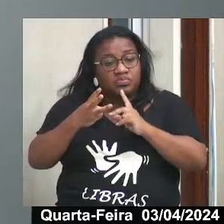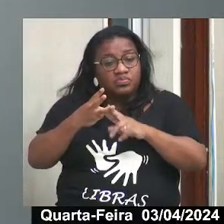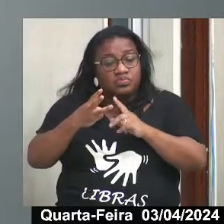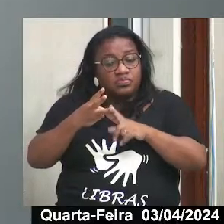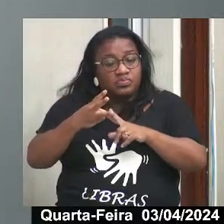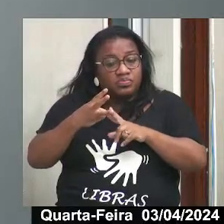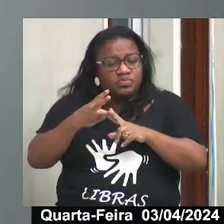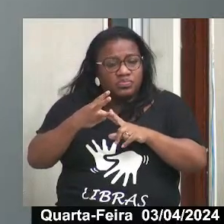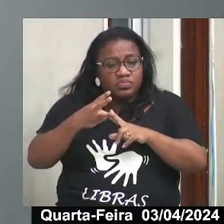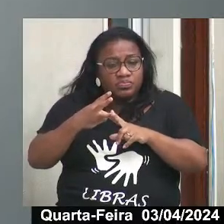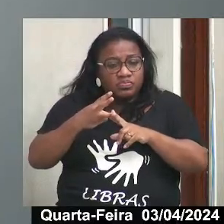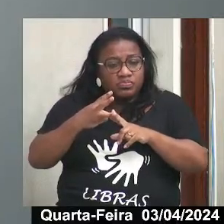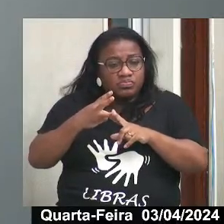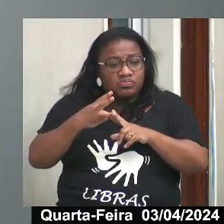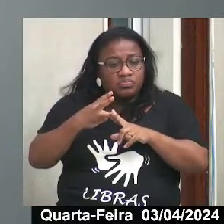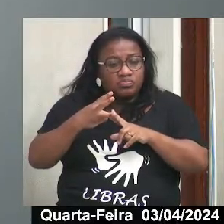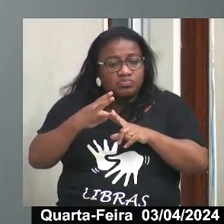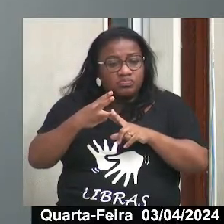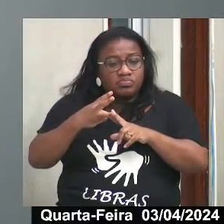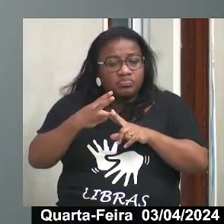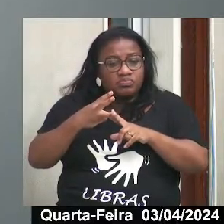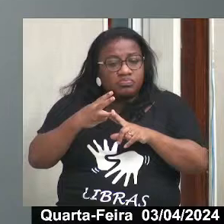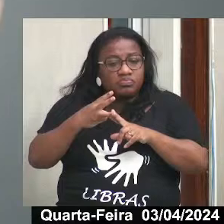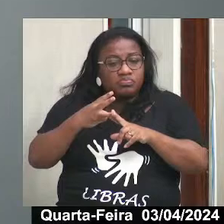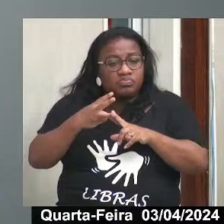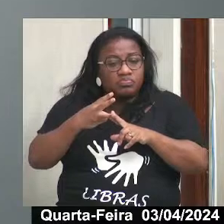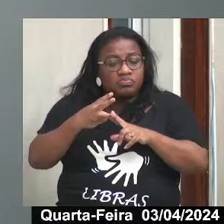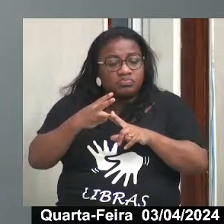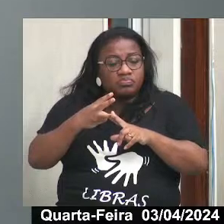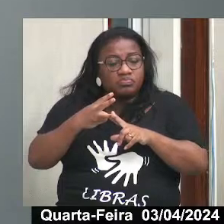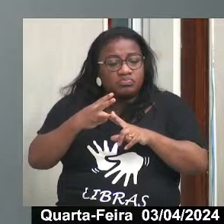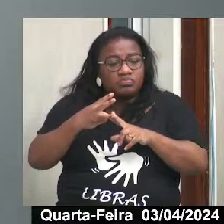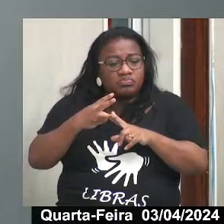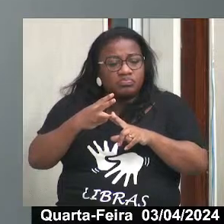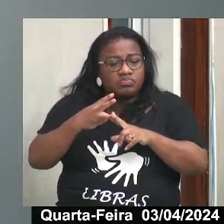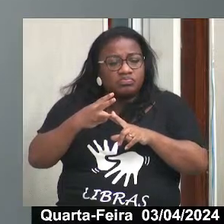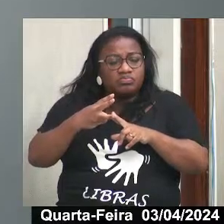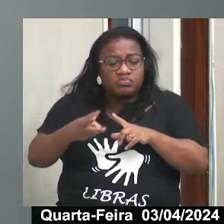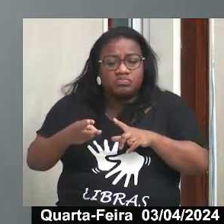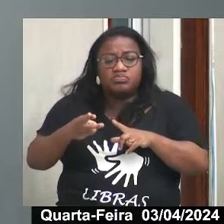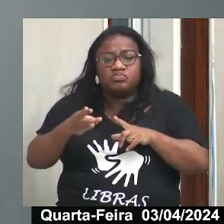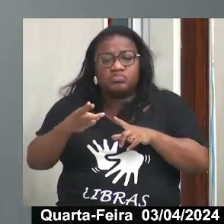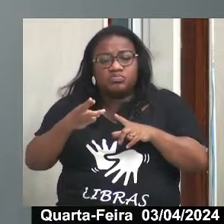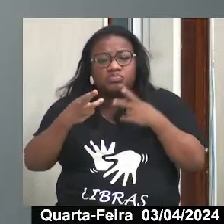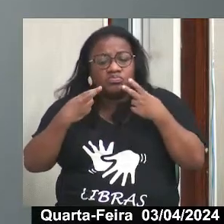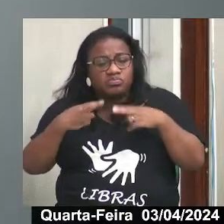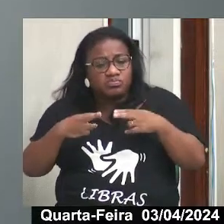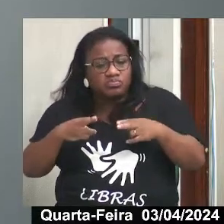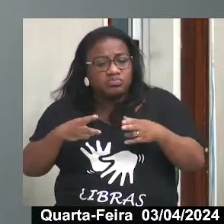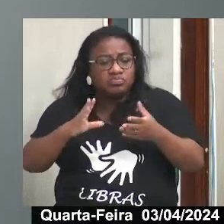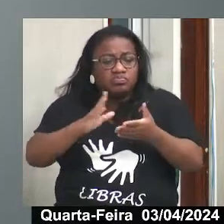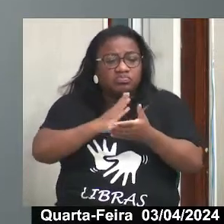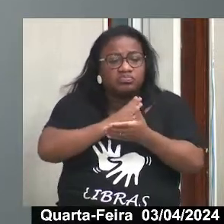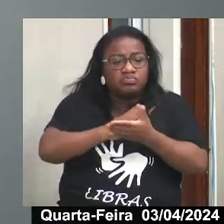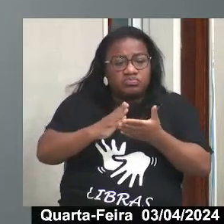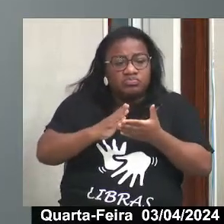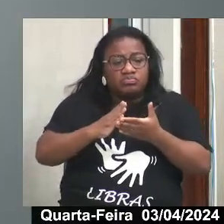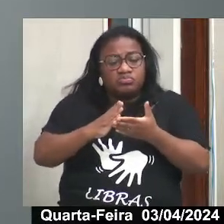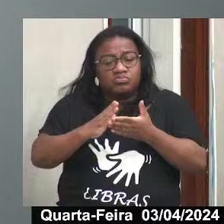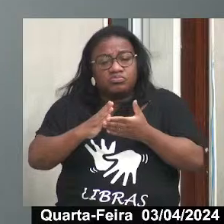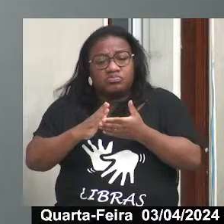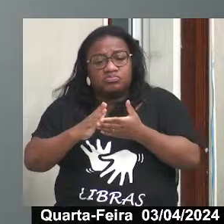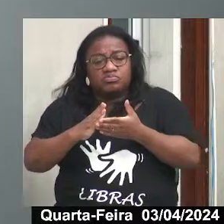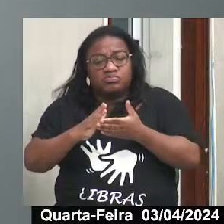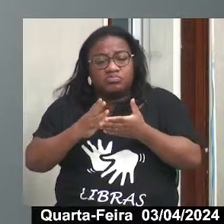casa deveria ter sido o decreto 201 e não o regimento, pois o regimento favoreceu o processo